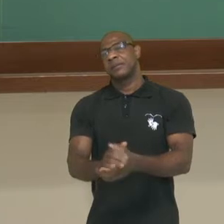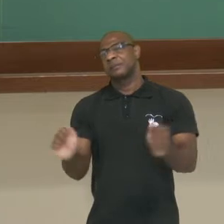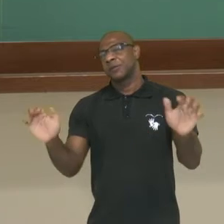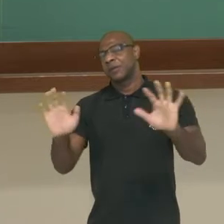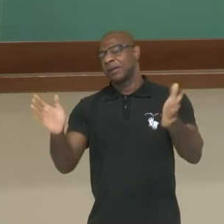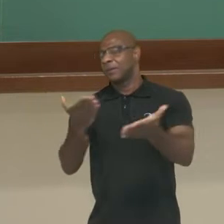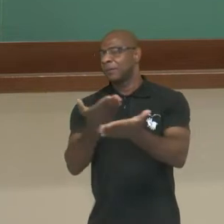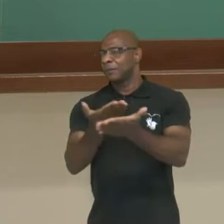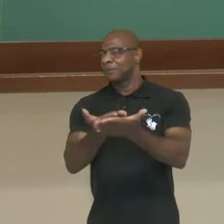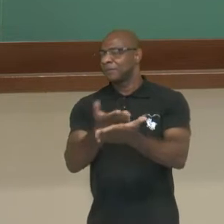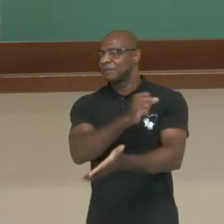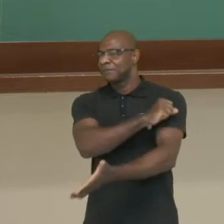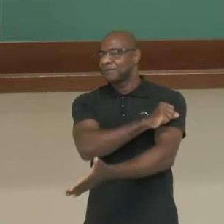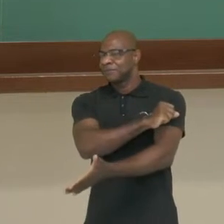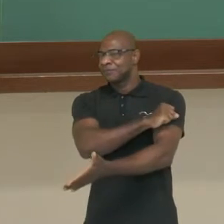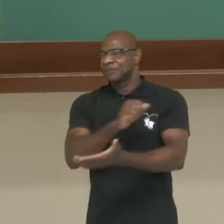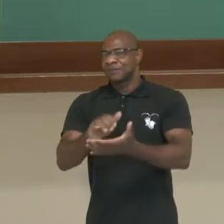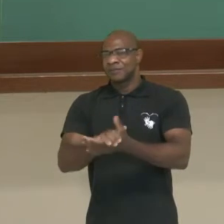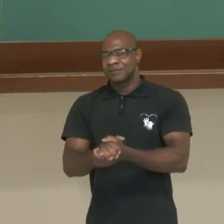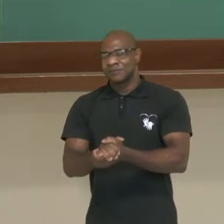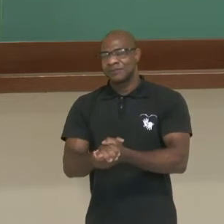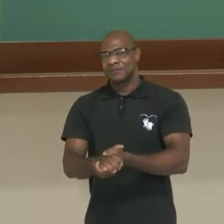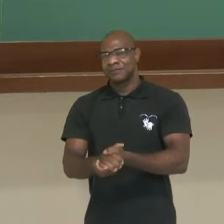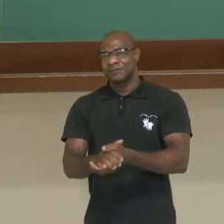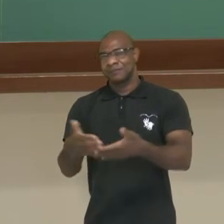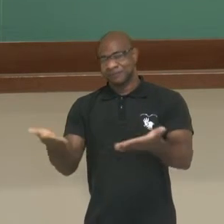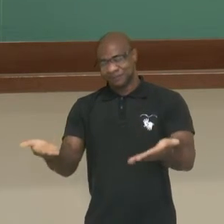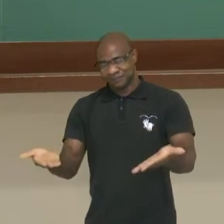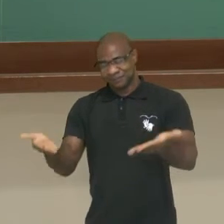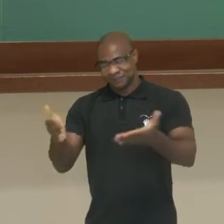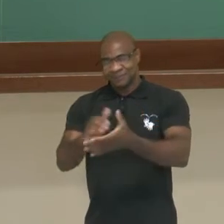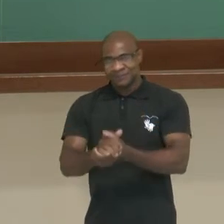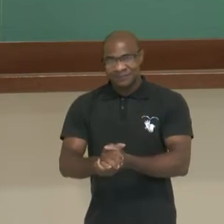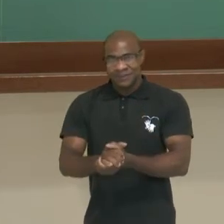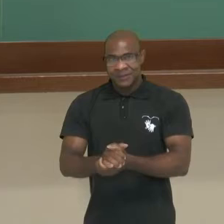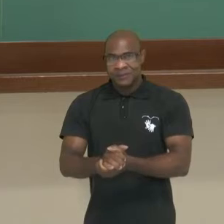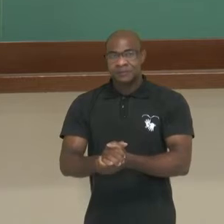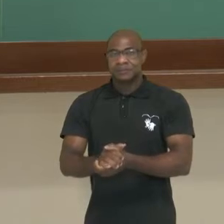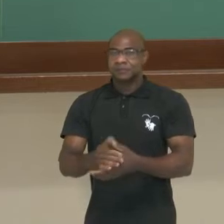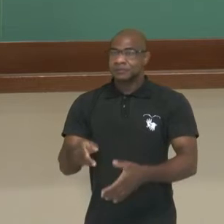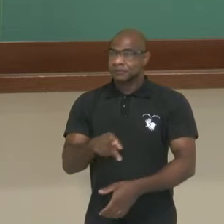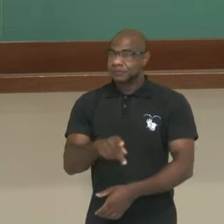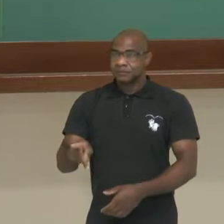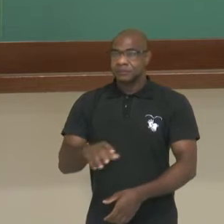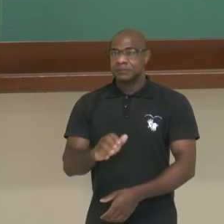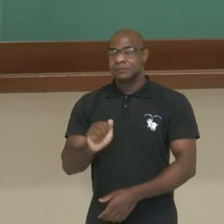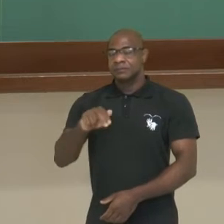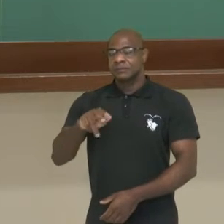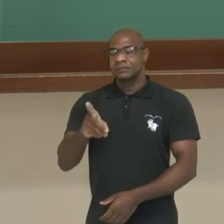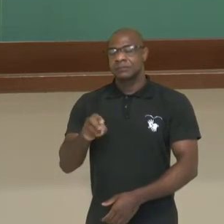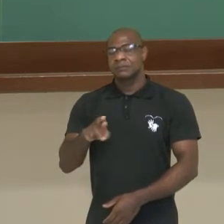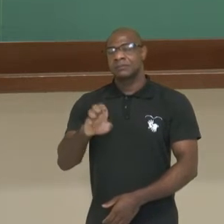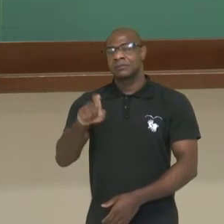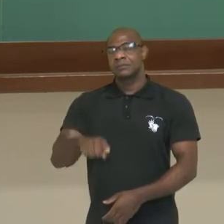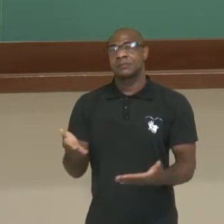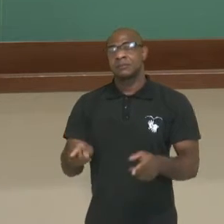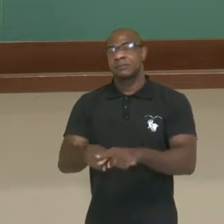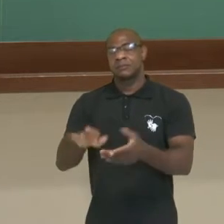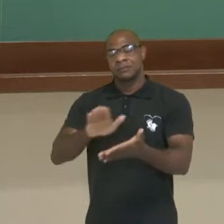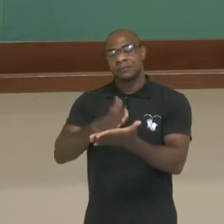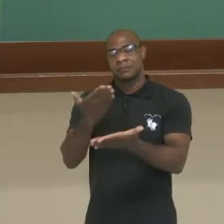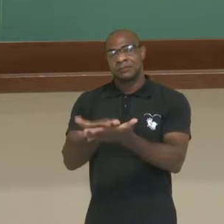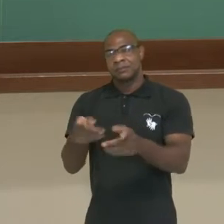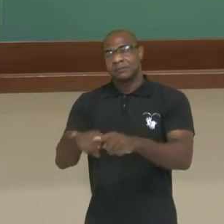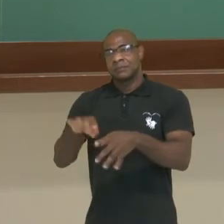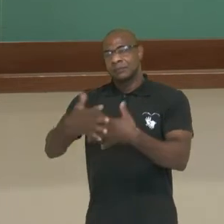Olá, estudantes do 8º ano do Ensino Fundamental, saudações geográficas. Eu sou o professor André e estamos aqui hoje com o intérprete Val.